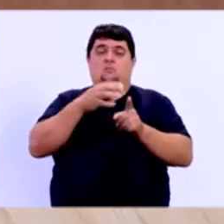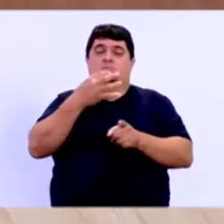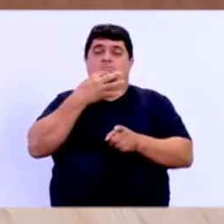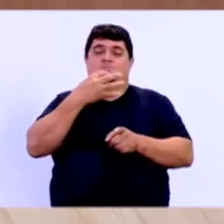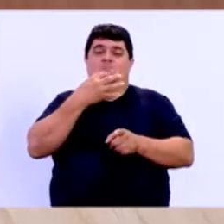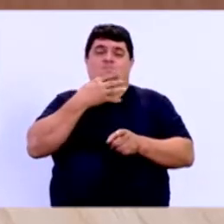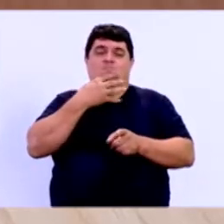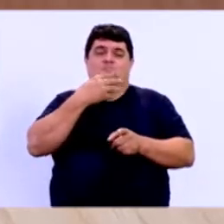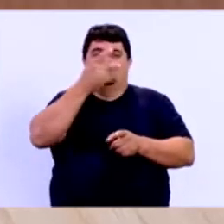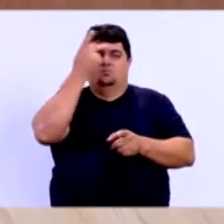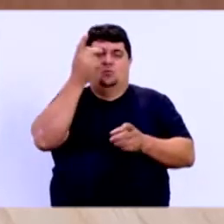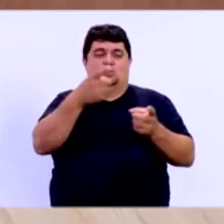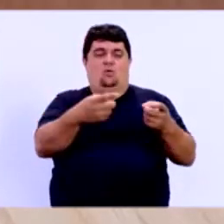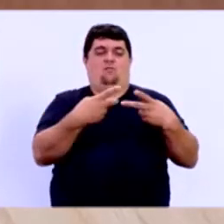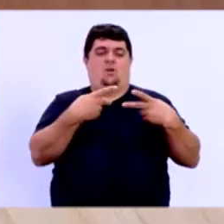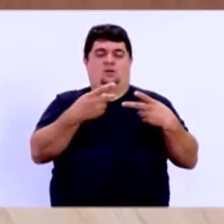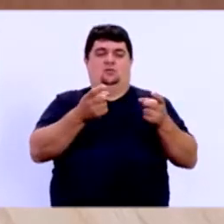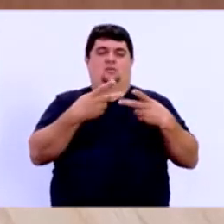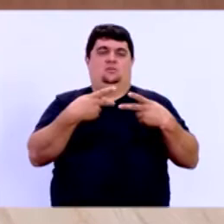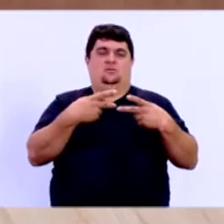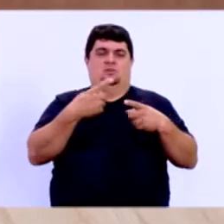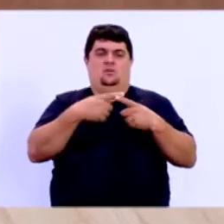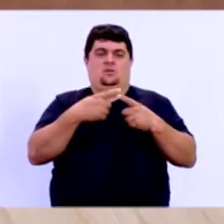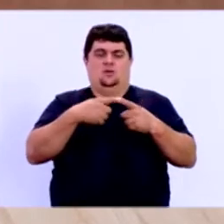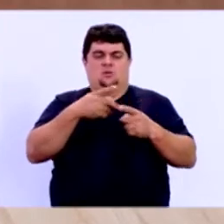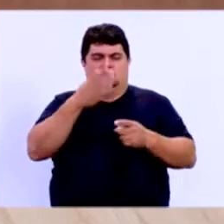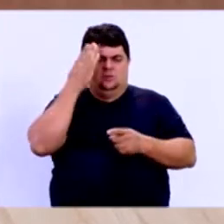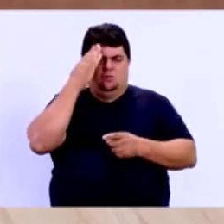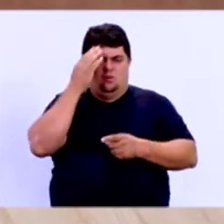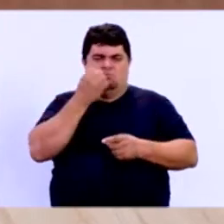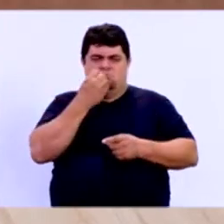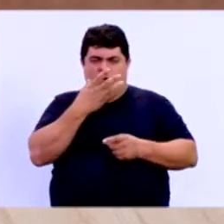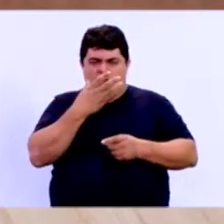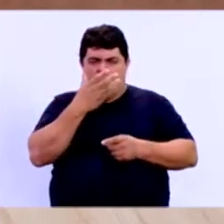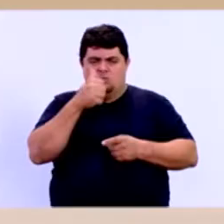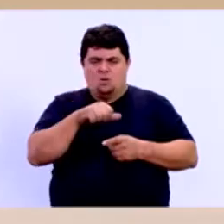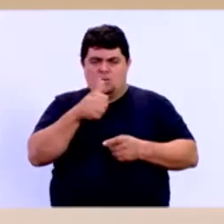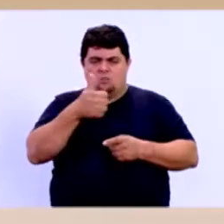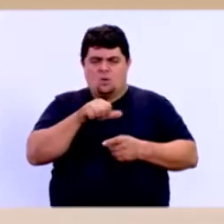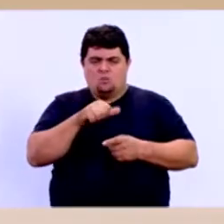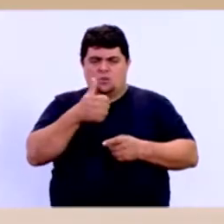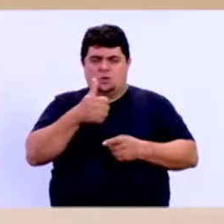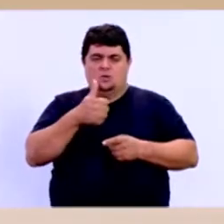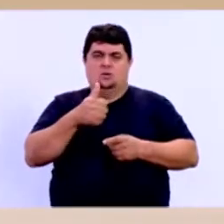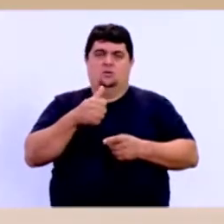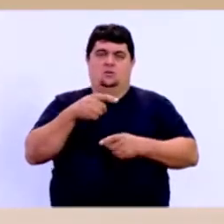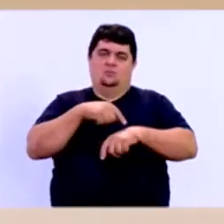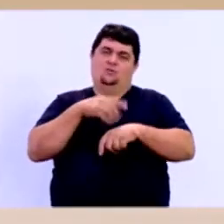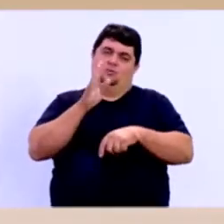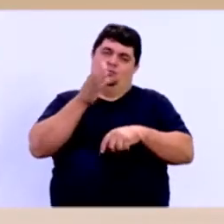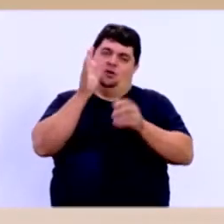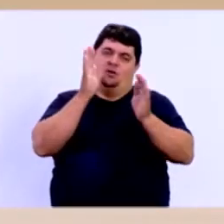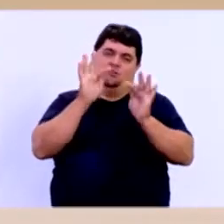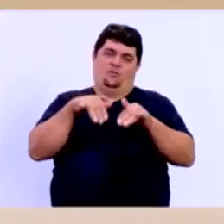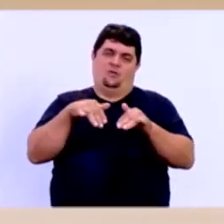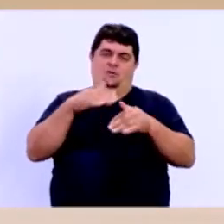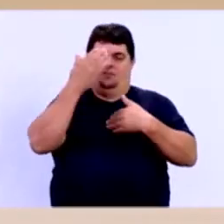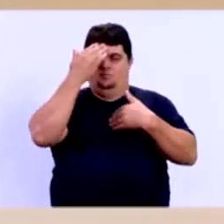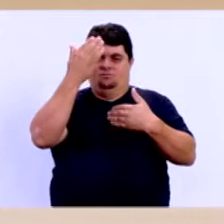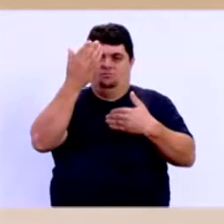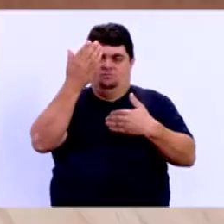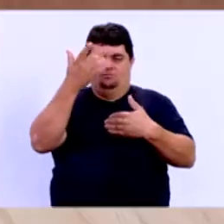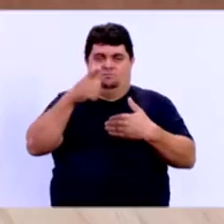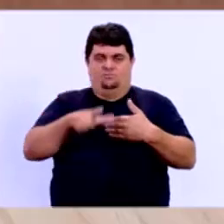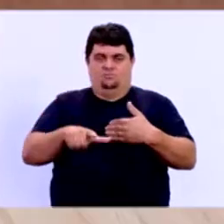os fornecedores, de fazer uma avaliação desses fornecedores. Certo. Professor, nosso tempo acabou por hoje, eu quero te agradecer mais uma